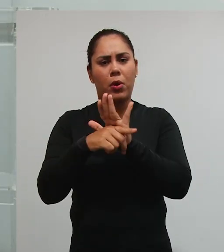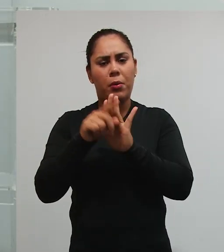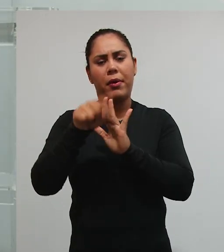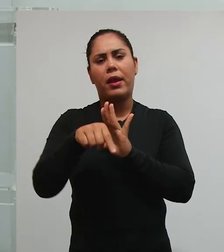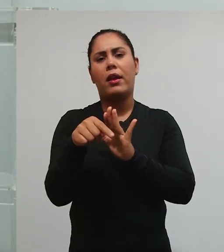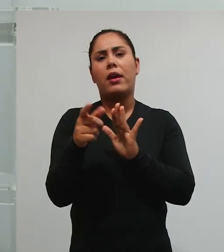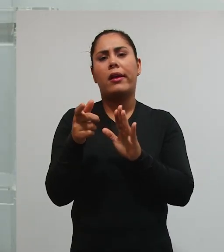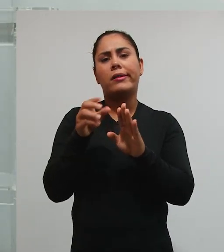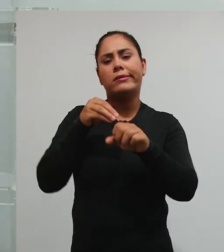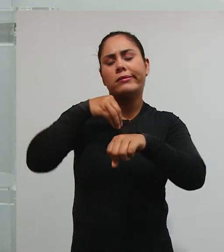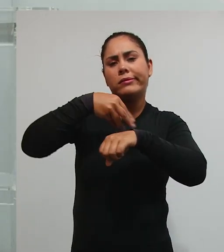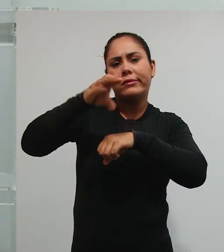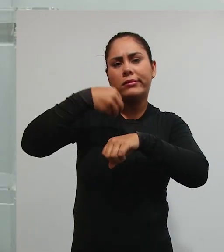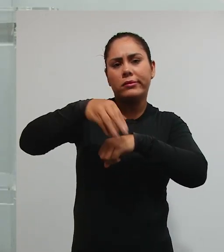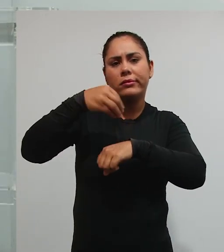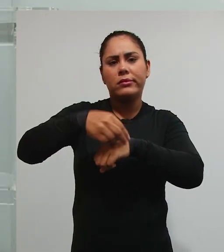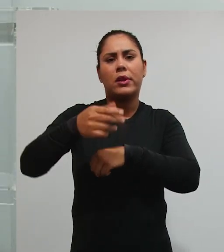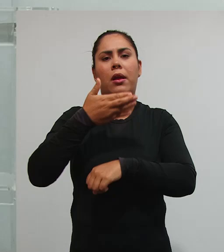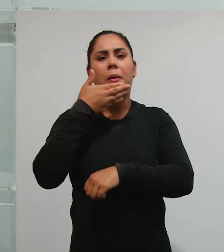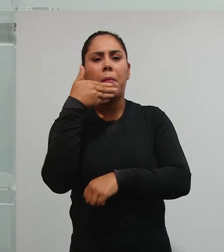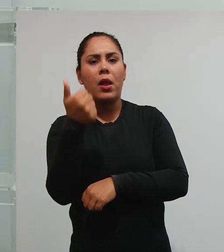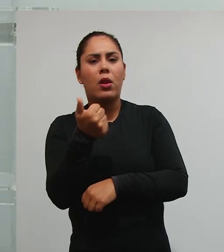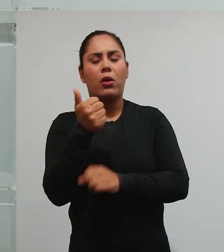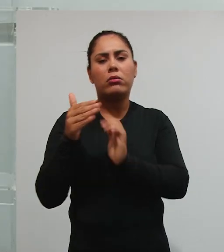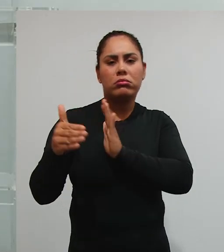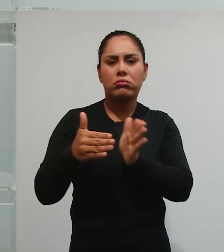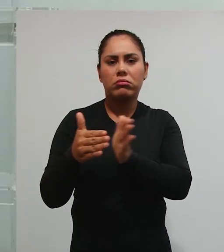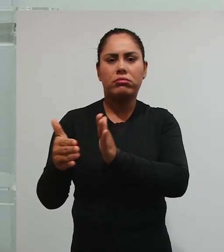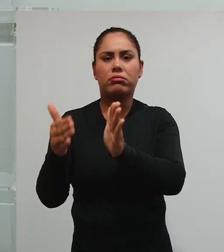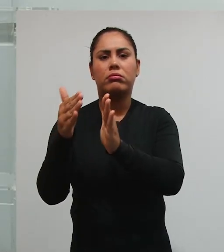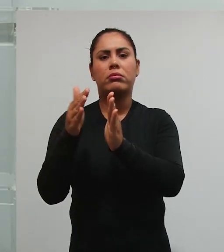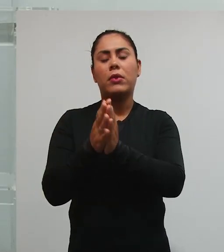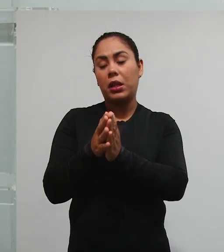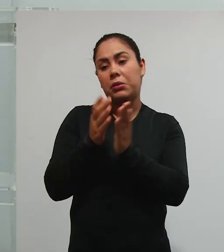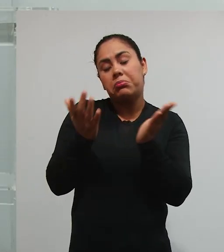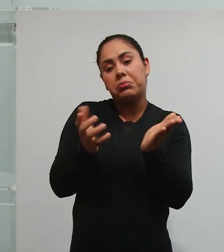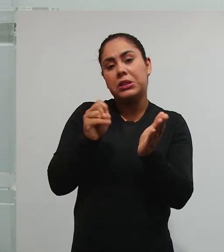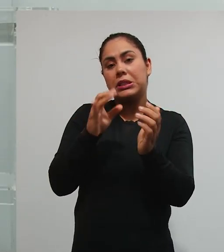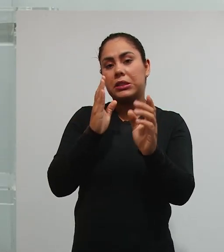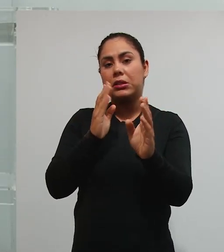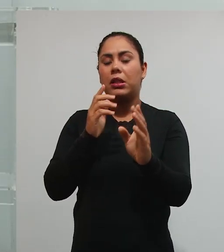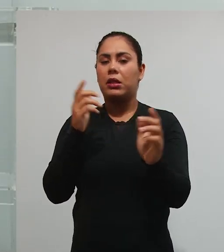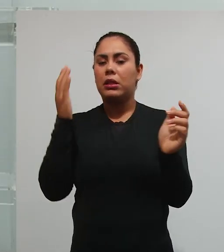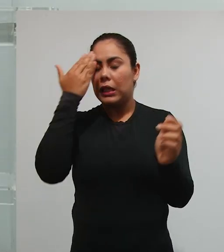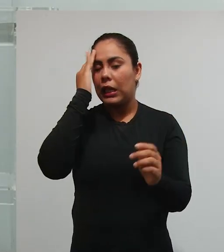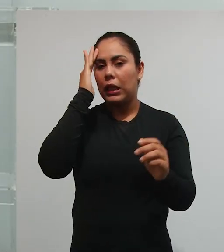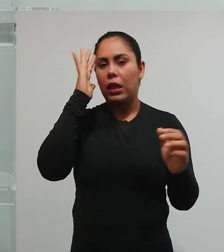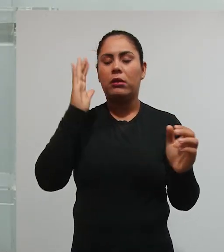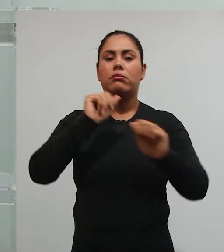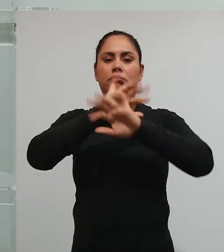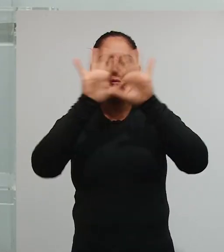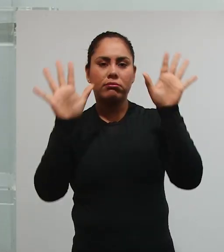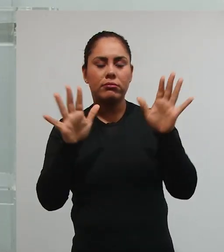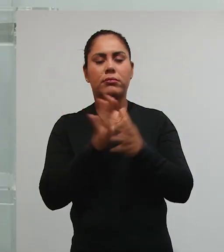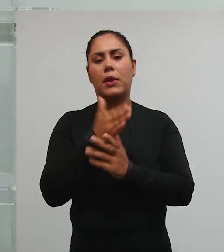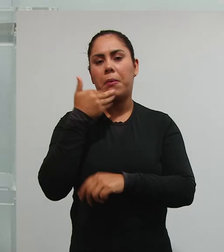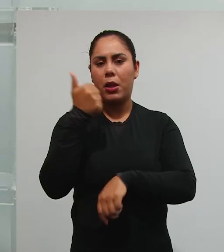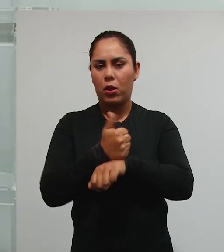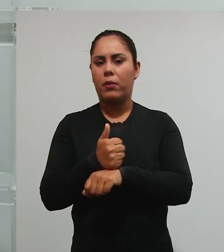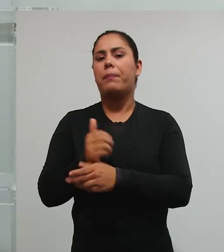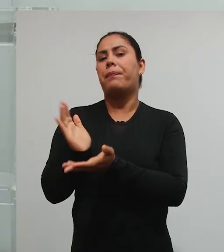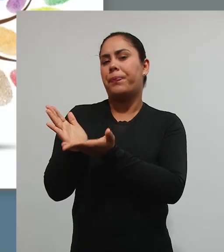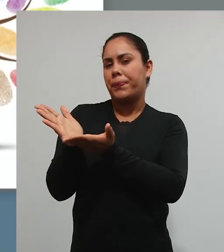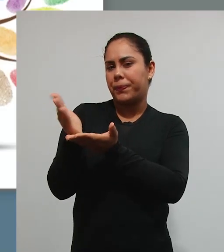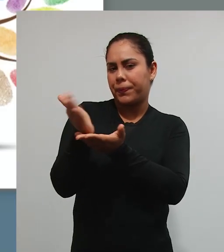com o que foi indicado que seria o melhor caminho, a chance de se encontrar é maior. Então, comece